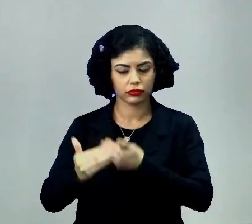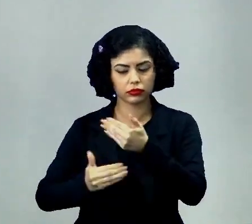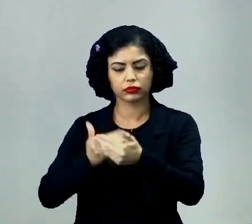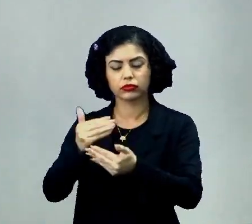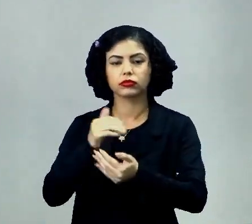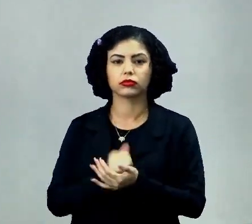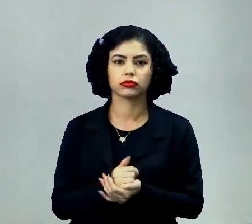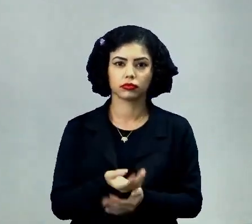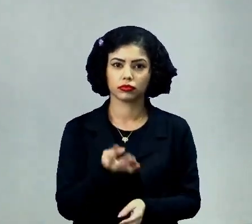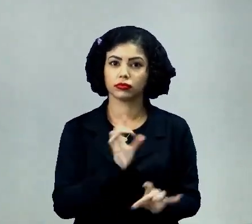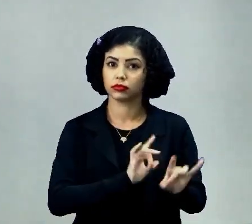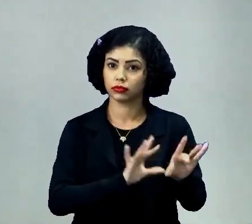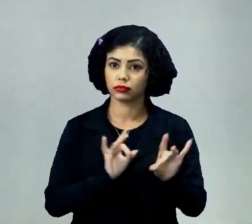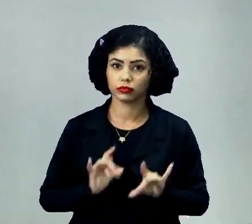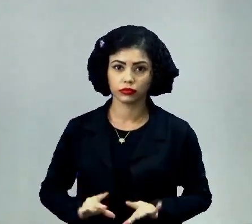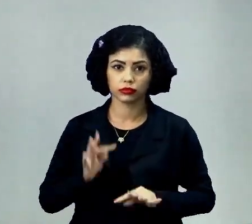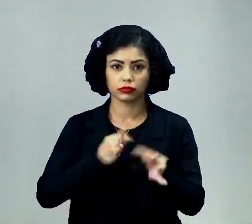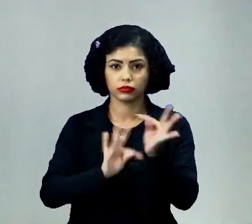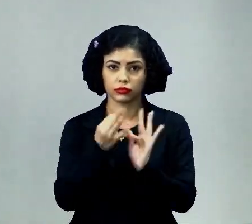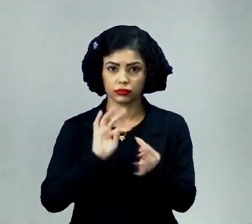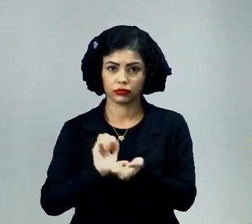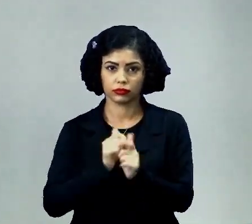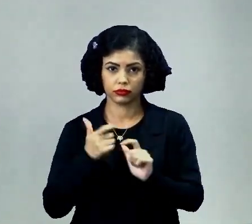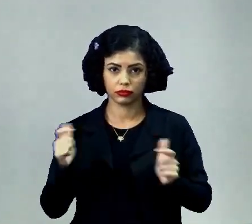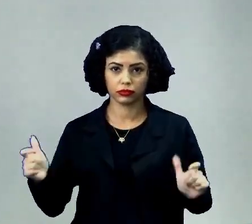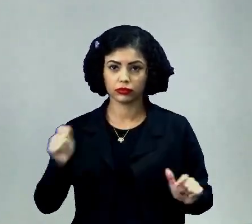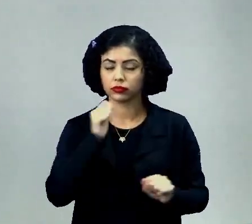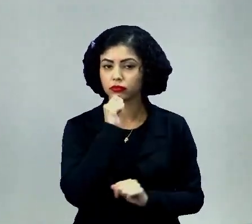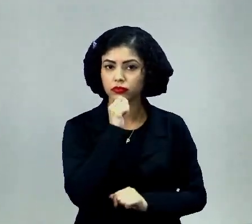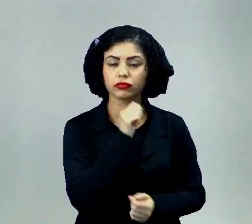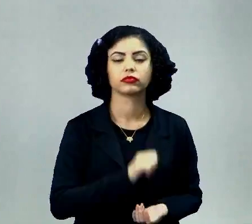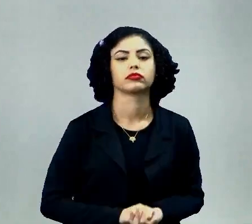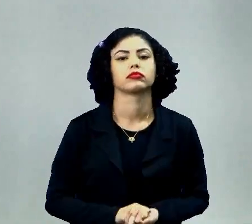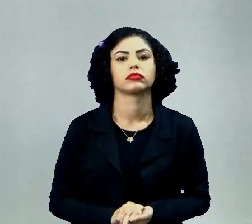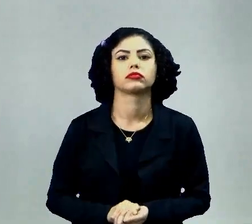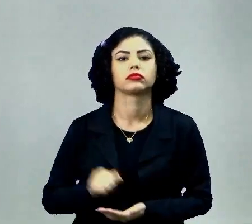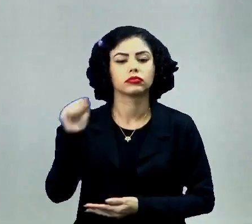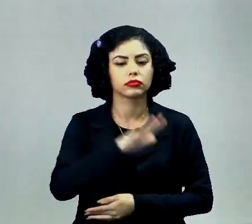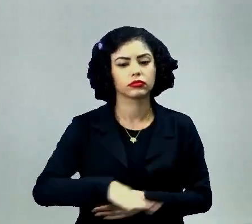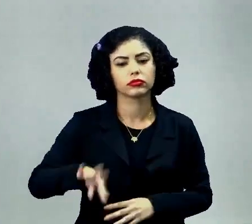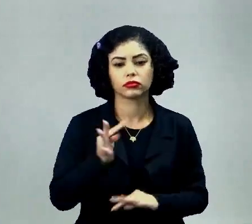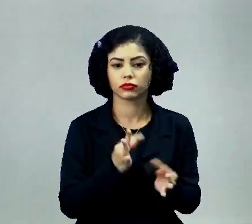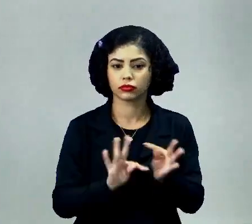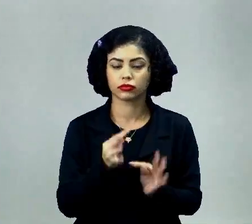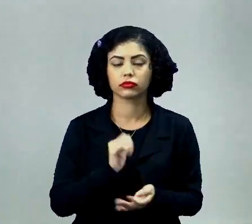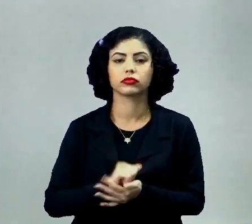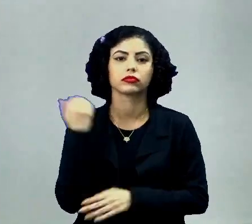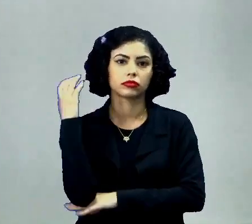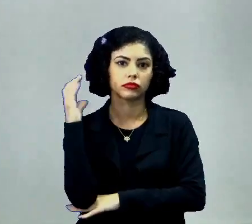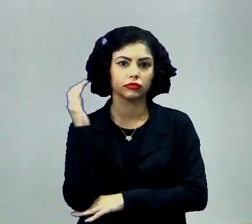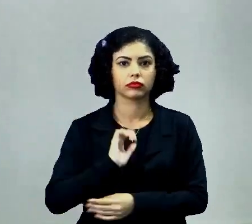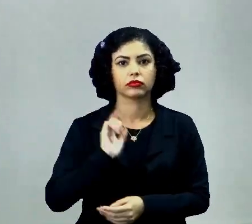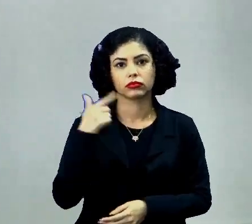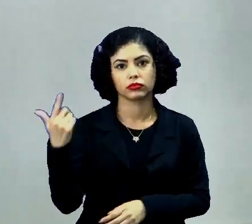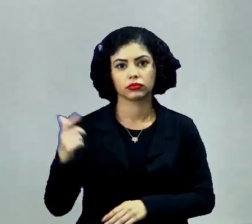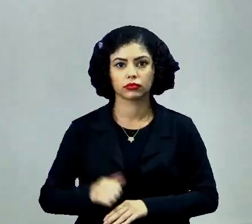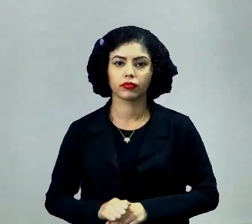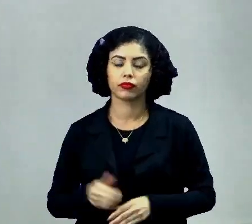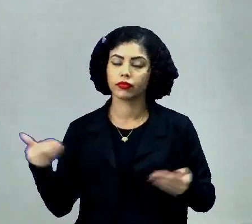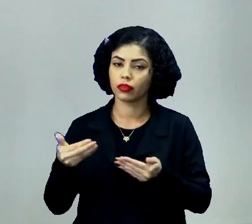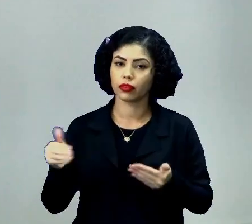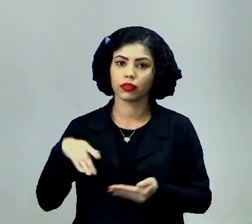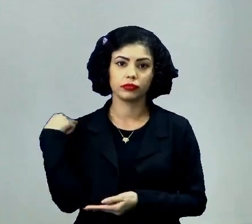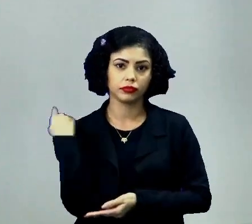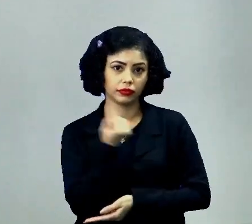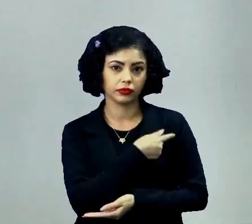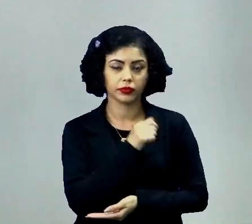evoluções tecnológicas, com os avanços aí na área da tecnologia, na ciência, etc., que hoje em dia